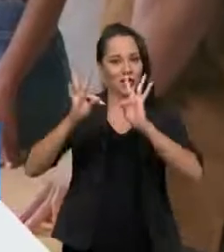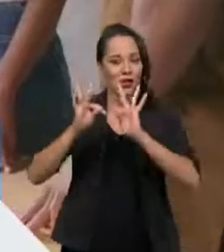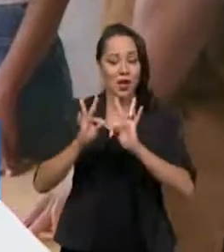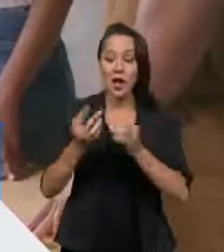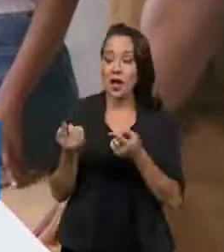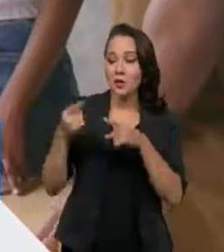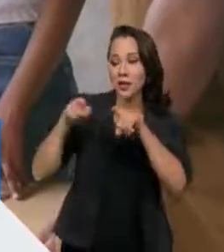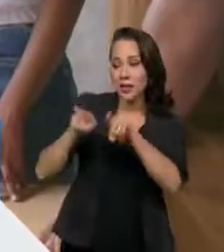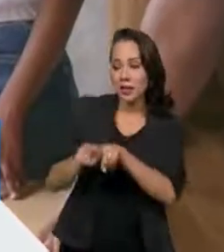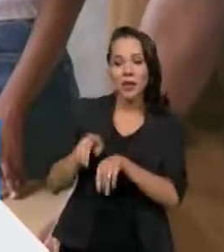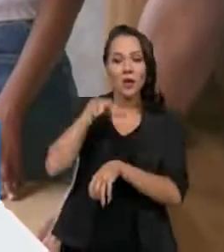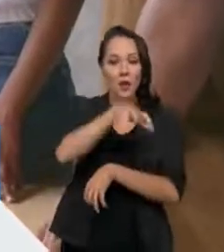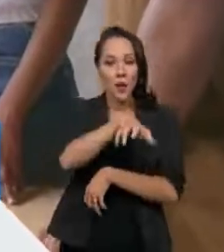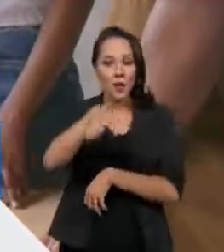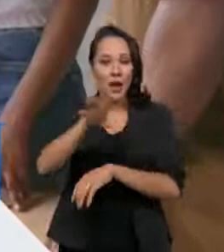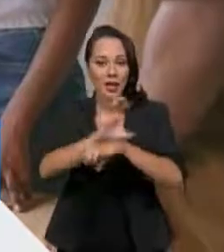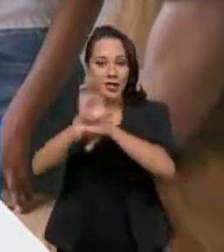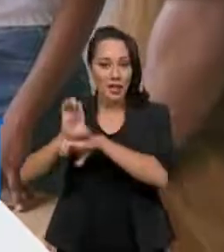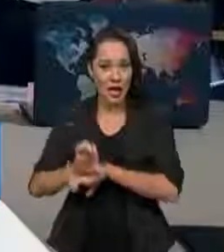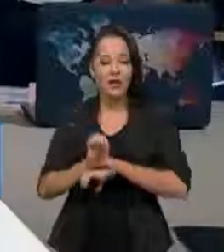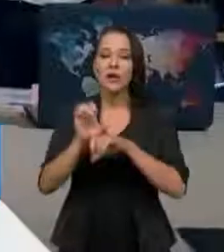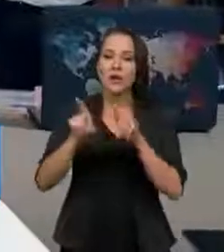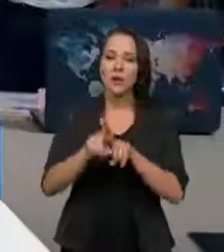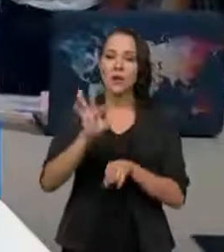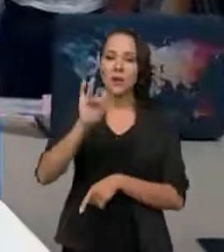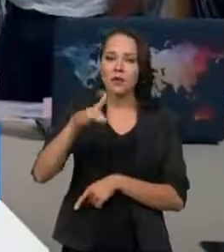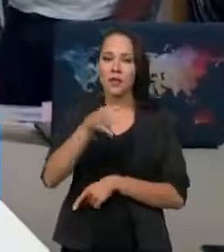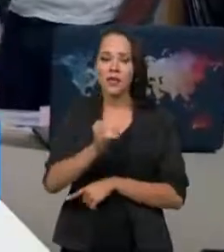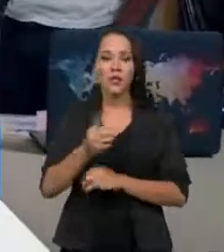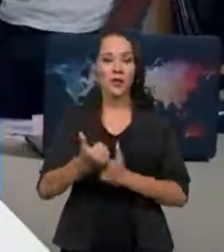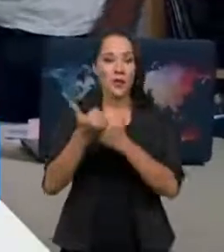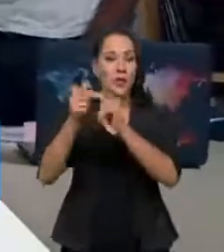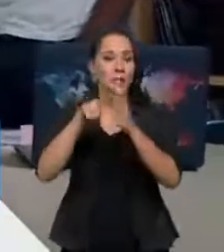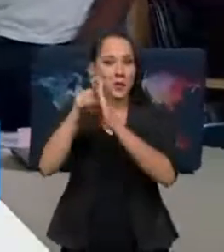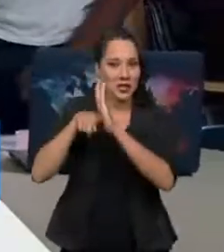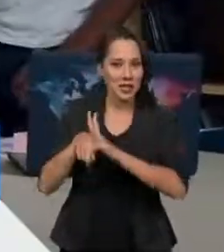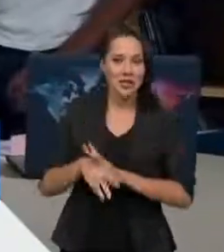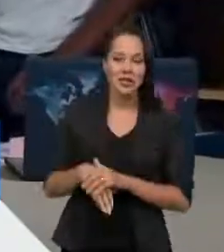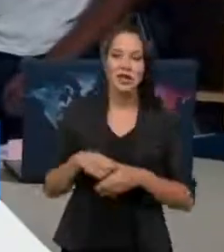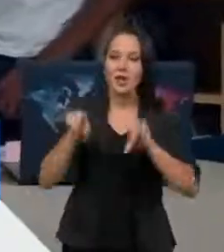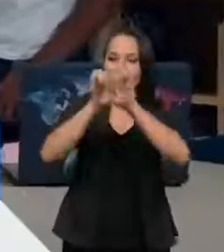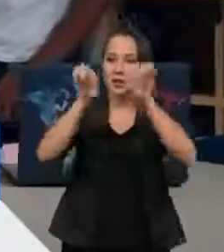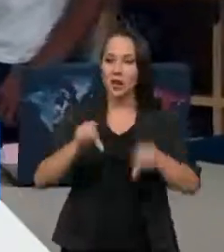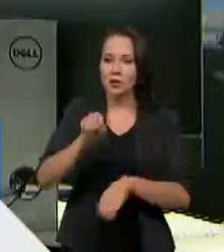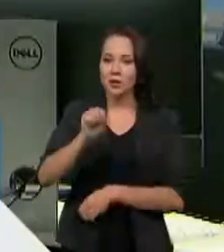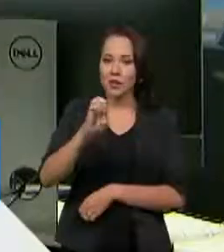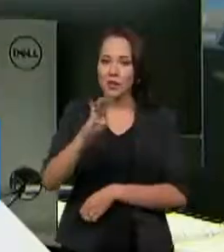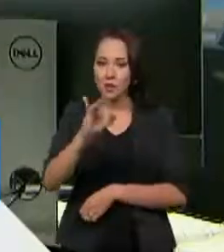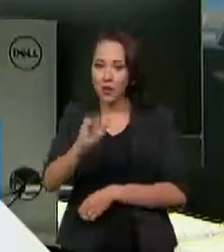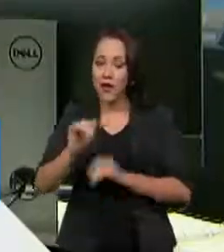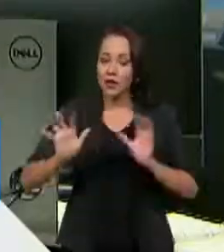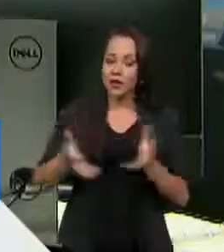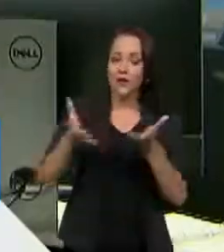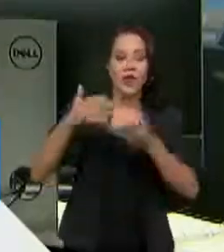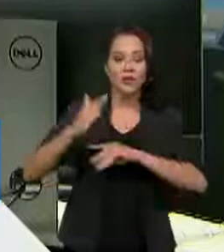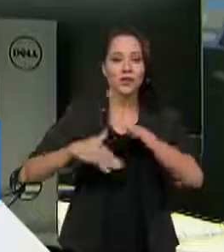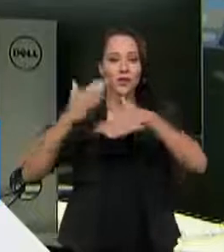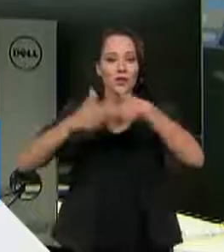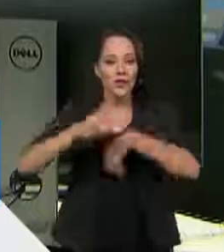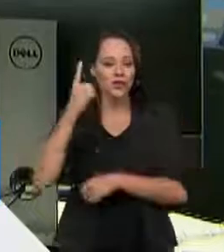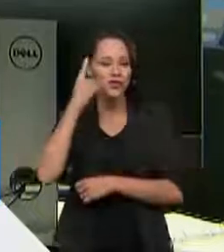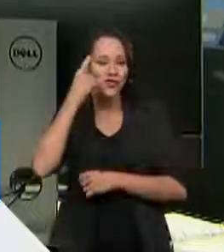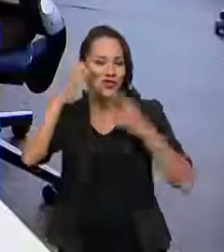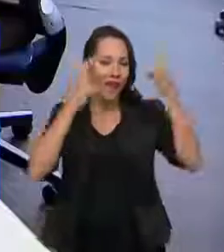com as unidades da Federação, por meio das Fundações de Apoio à Pesquisa e Sistema Sebrae, que visa estimular o desenvolvimento de